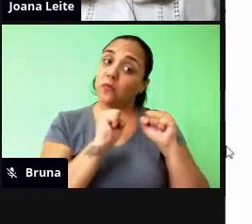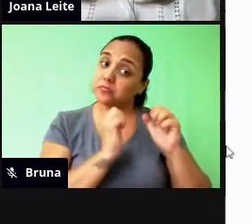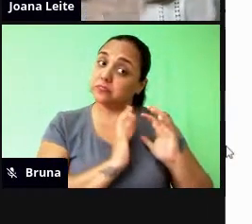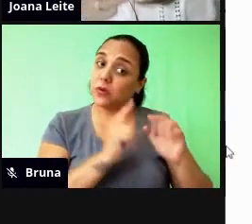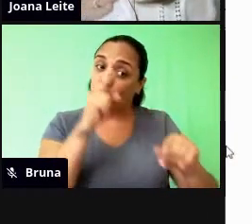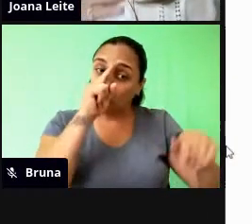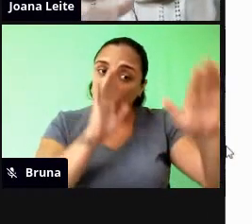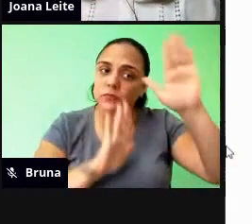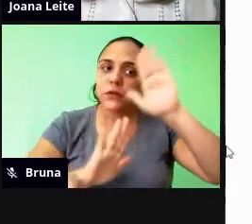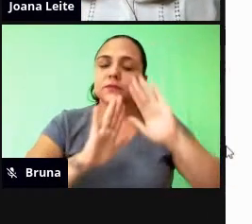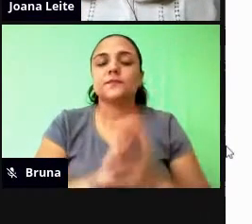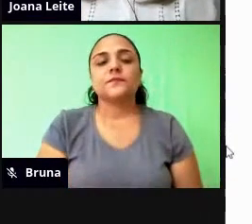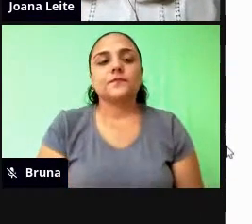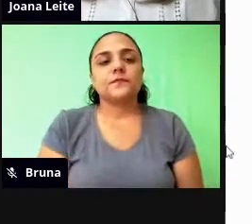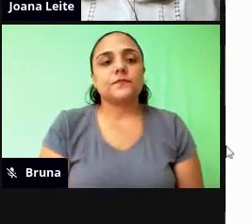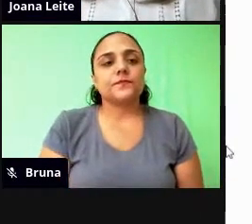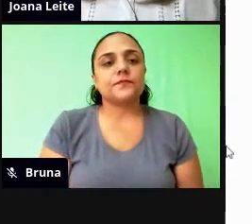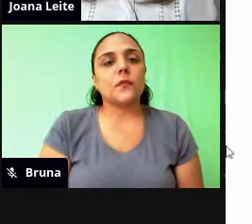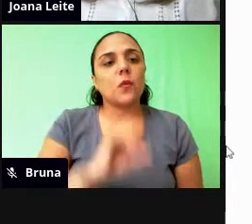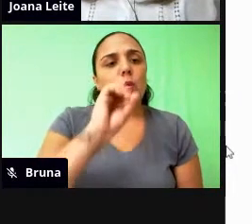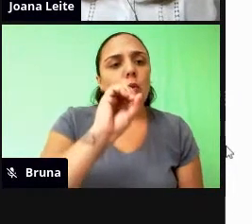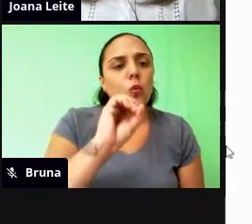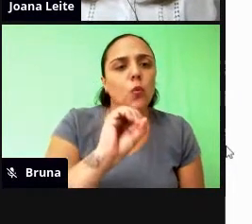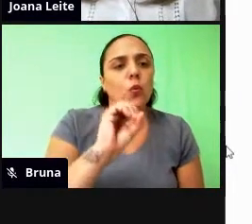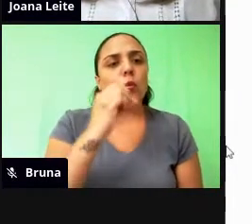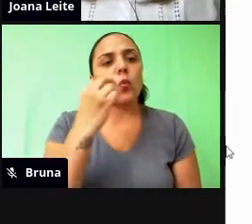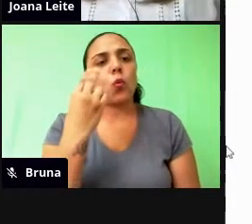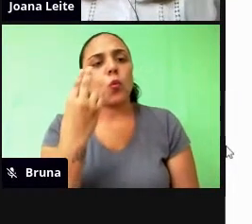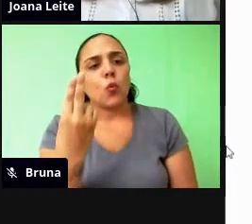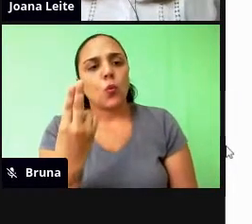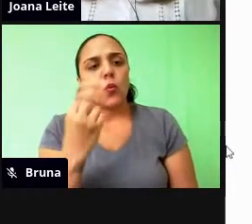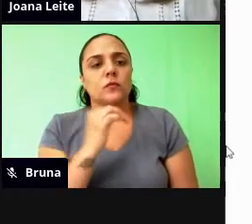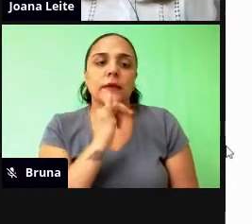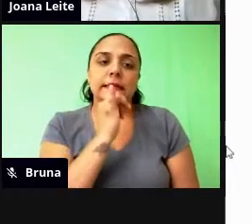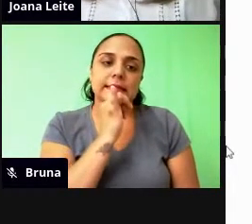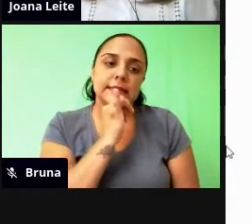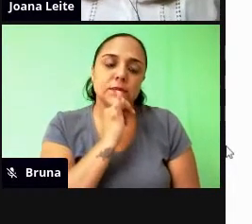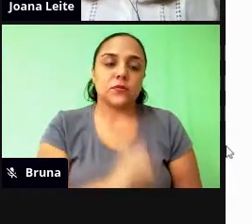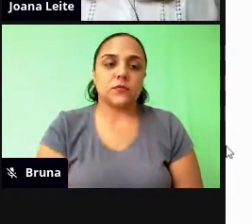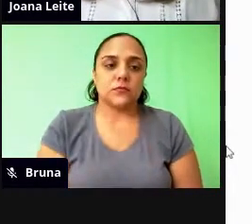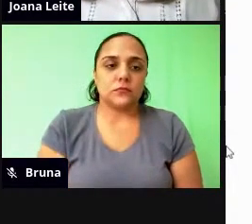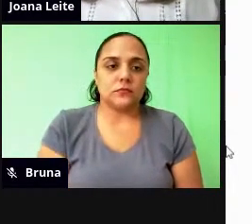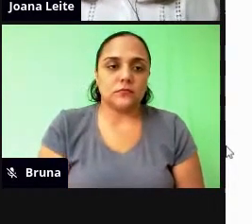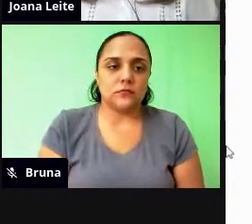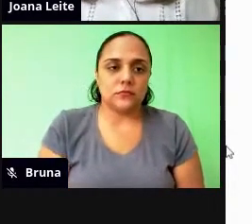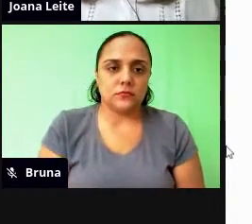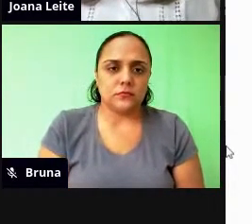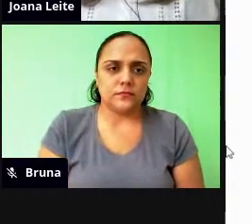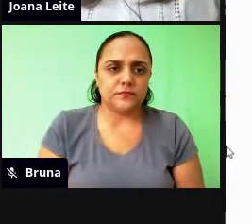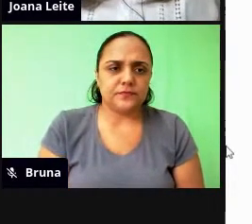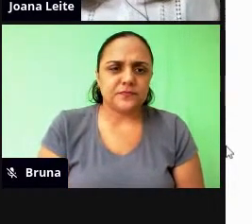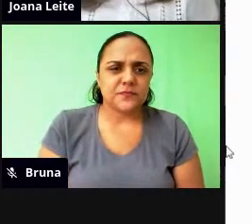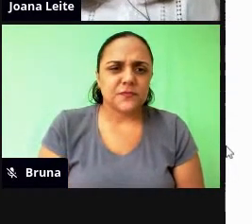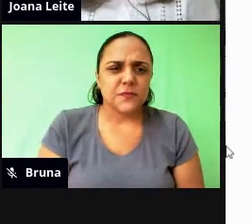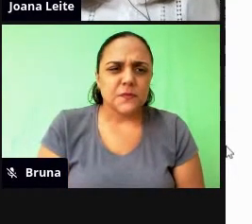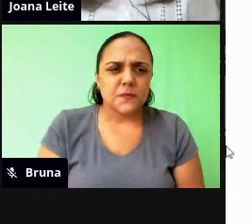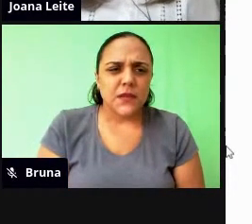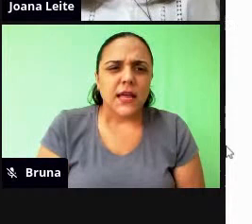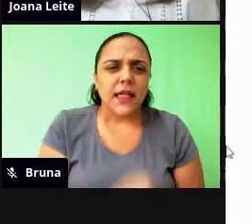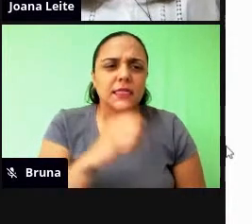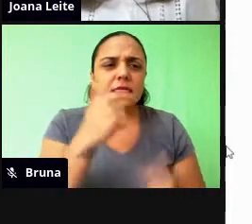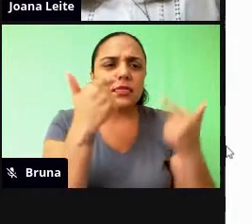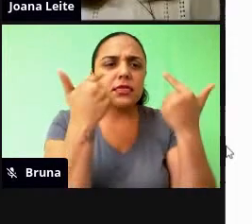Ou a criança, ou o indivíduo, né, com autismo, tem ou dificuldade de